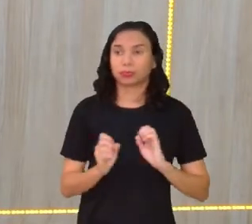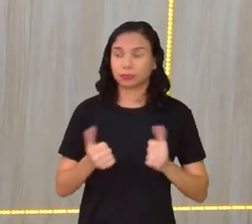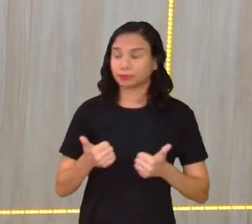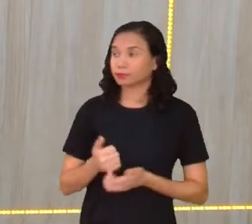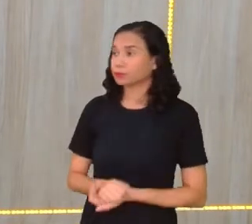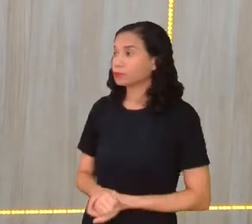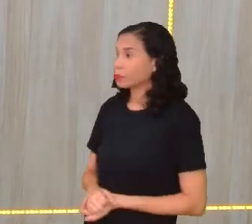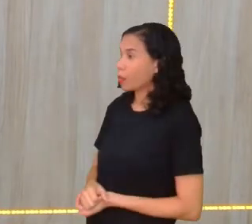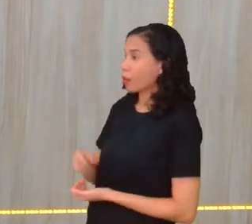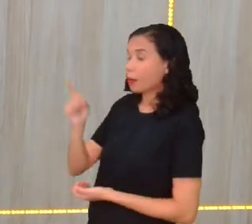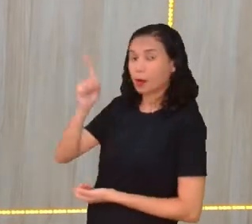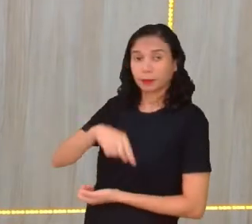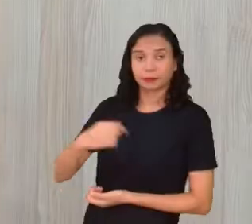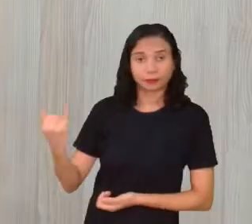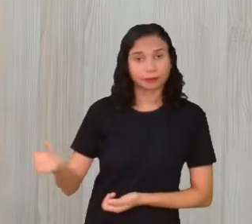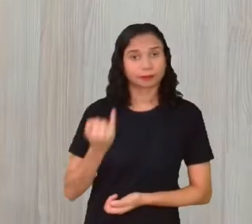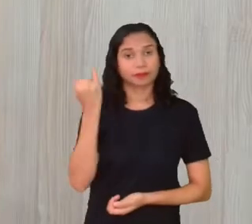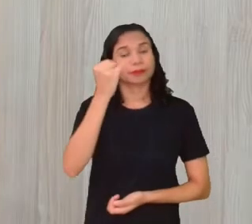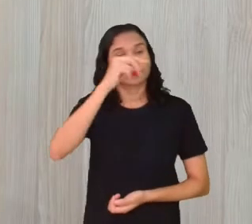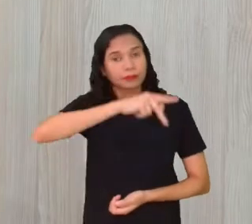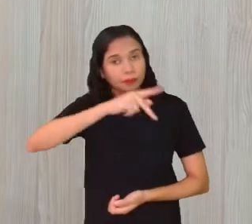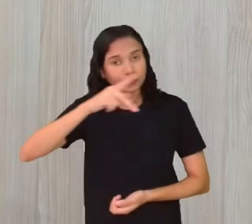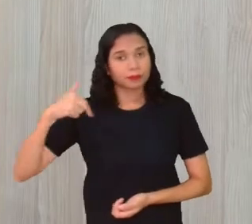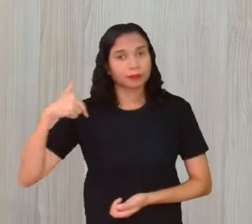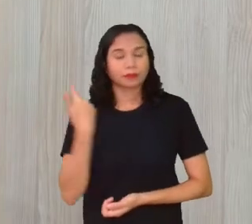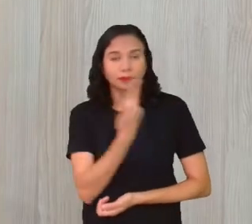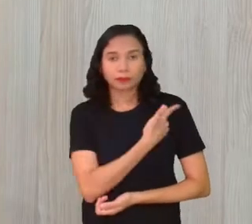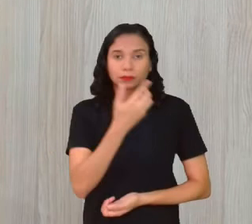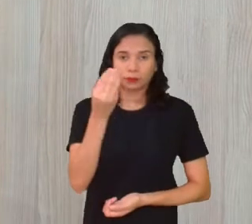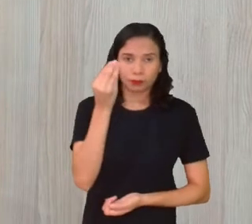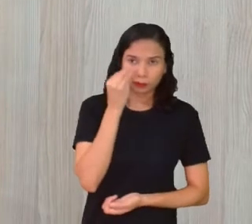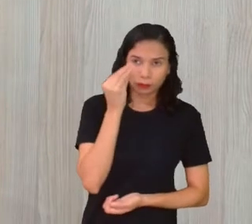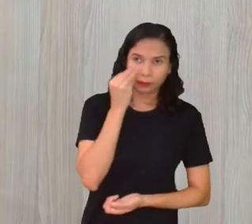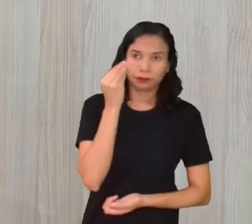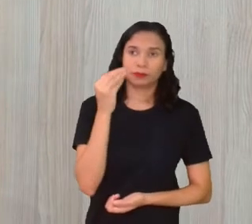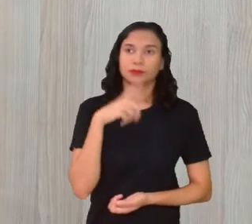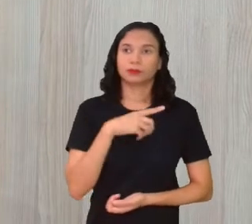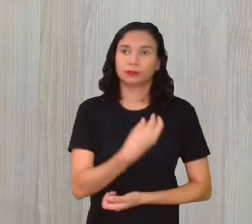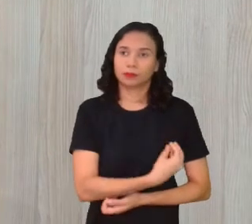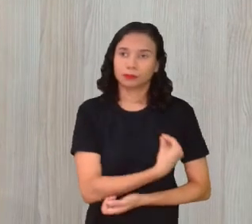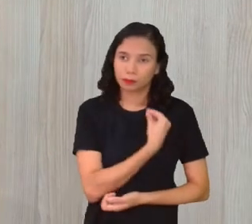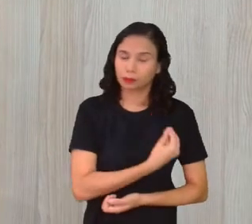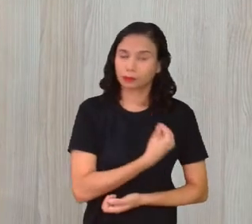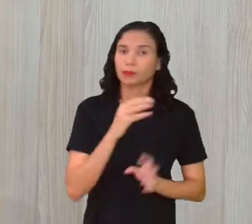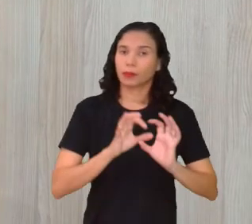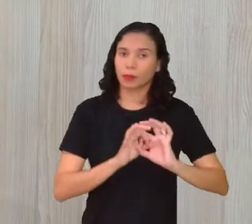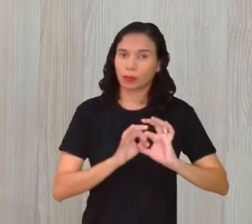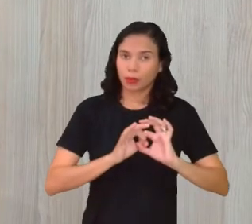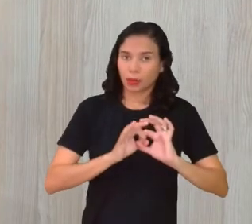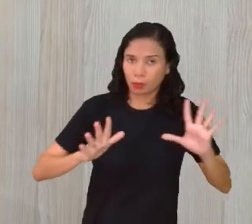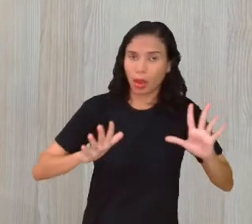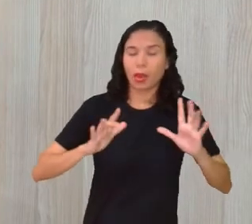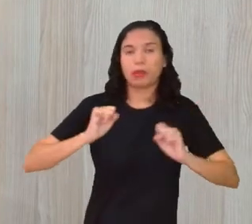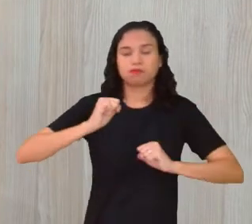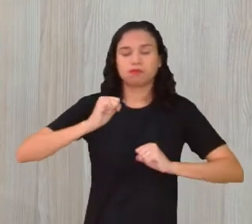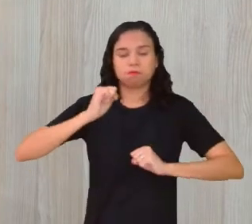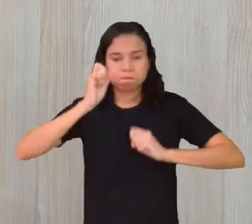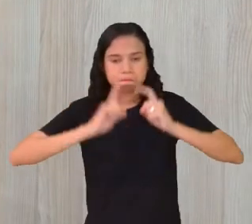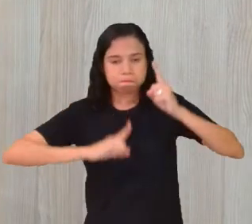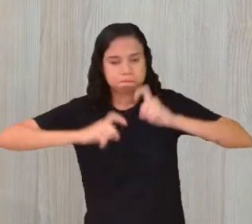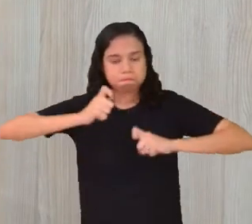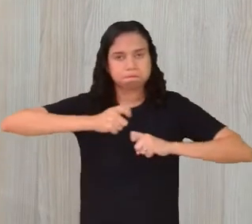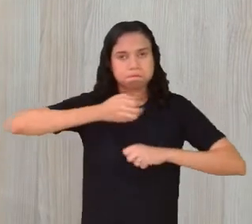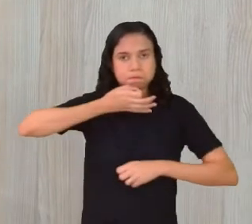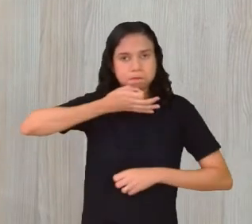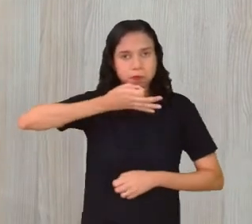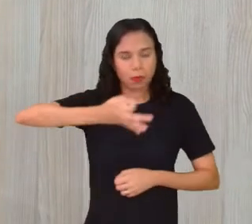é importante, né, professor Luciano, a gente frisar que quando a gente tem liberdade de se expressar, né, quando a gente está